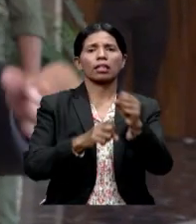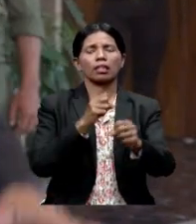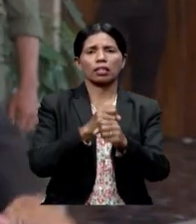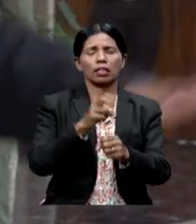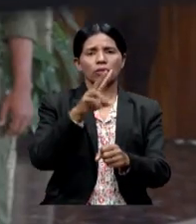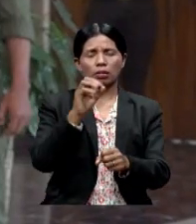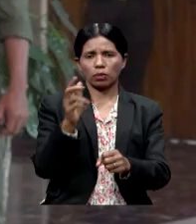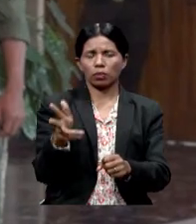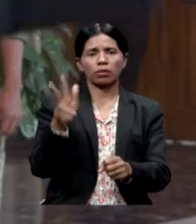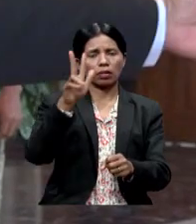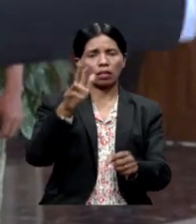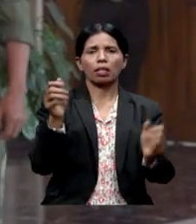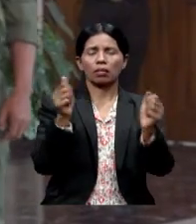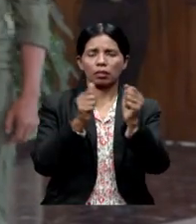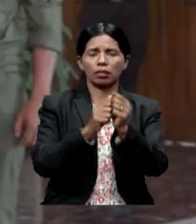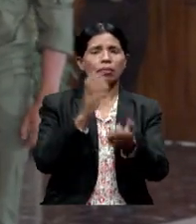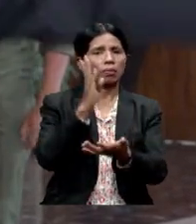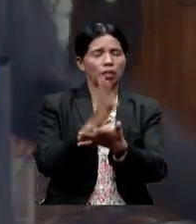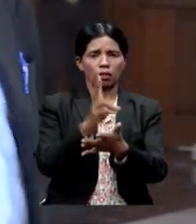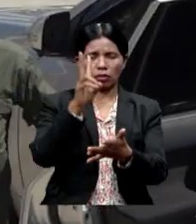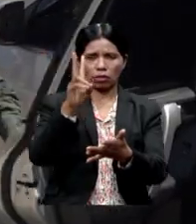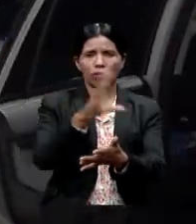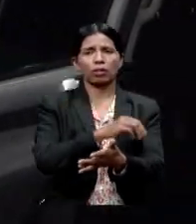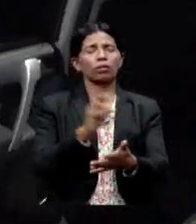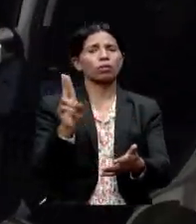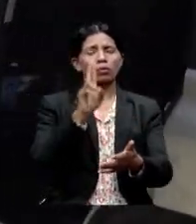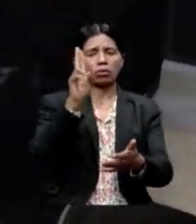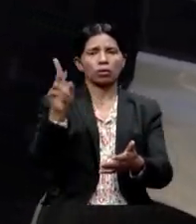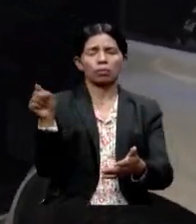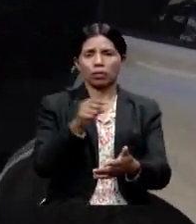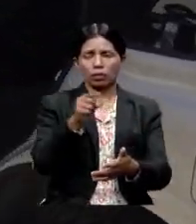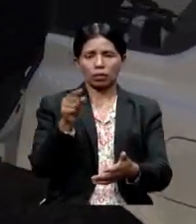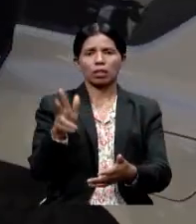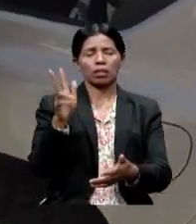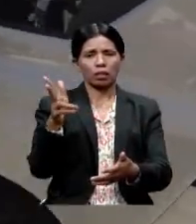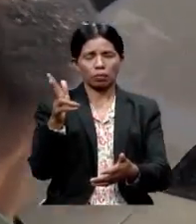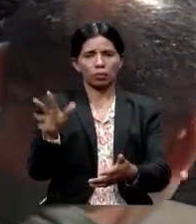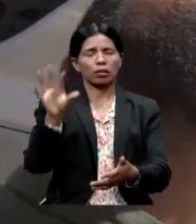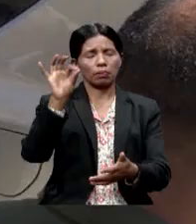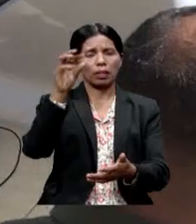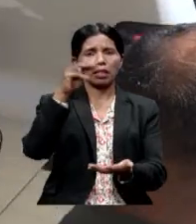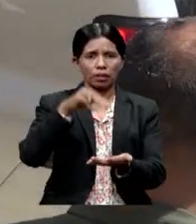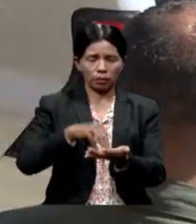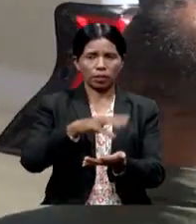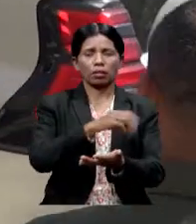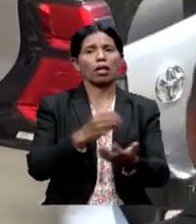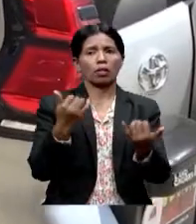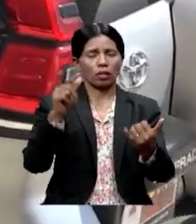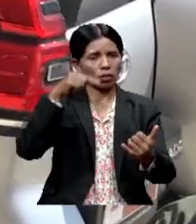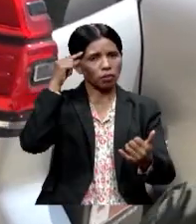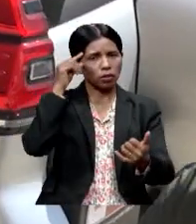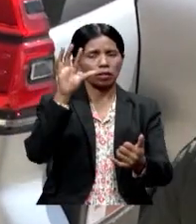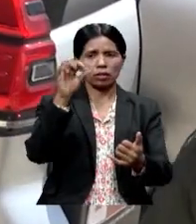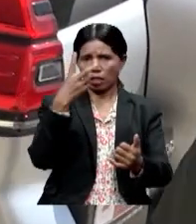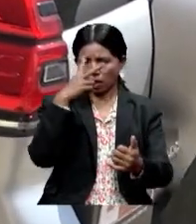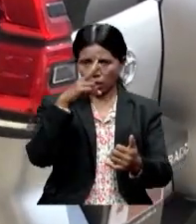nulo recin tolo hamuto bilhão rua recin nebe executa 1% tolo nulo recin sia no da daune governo da sia se